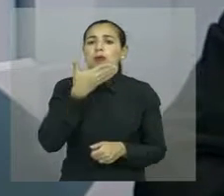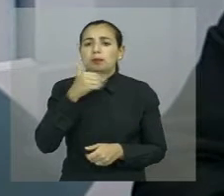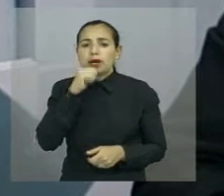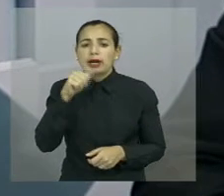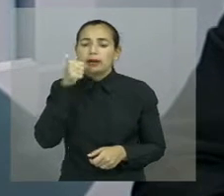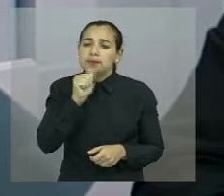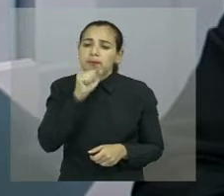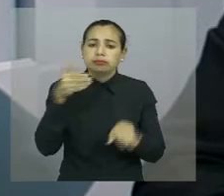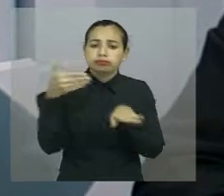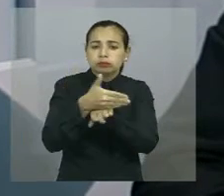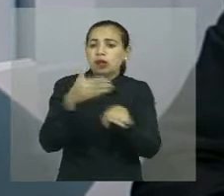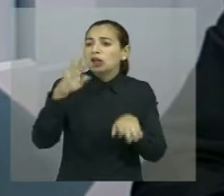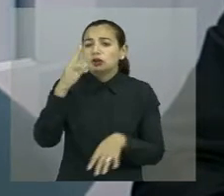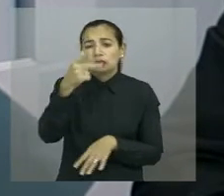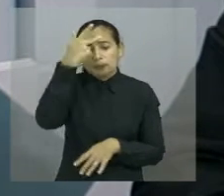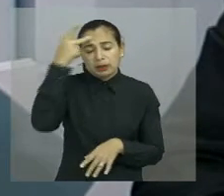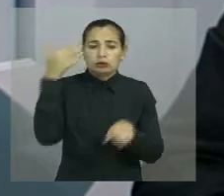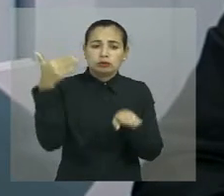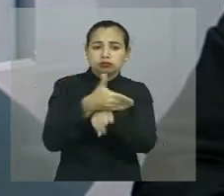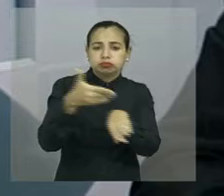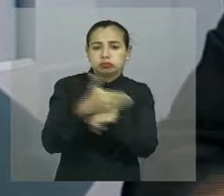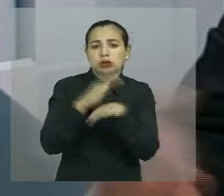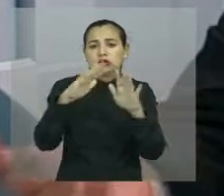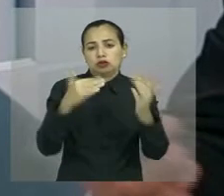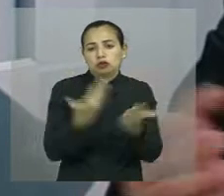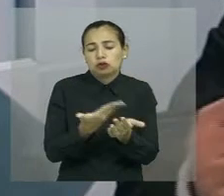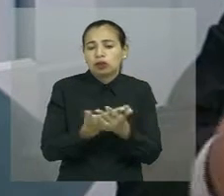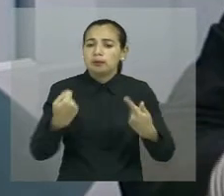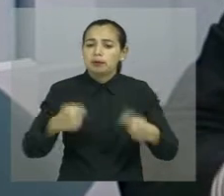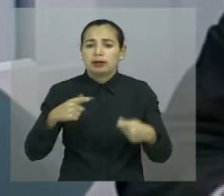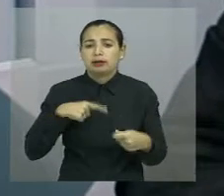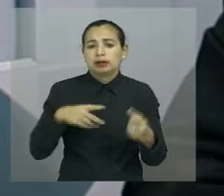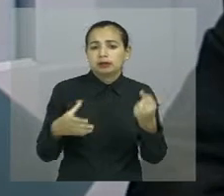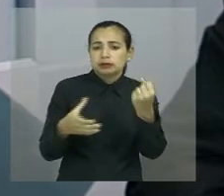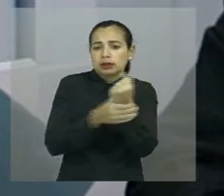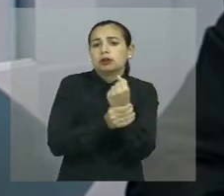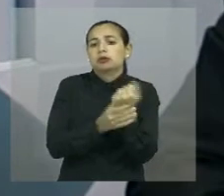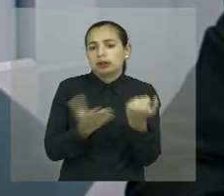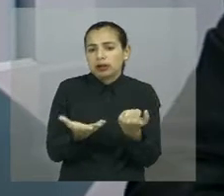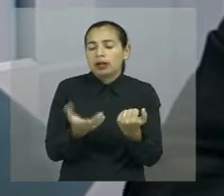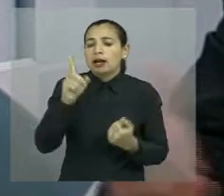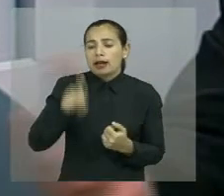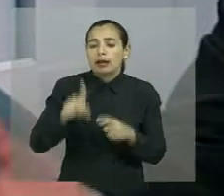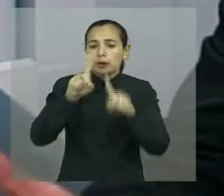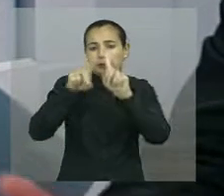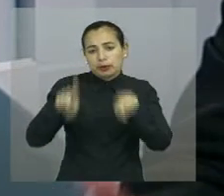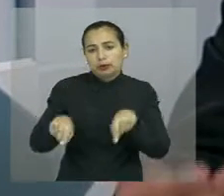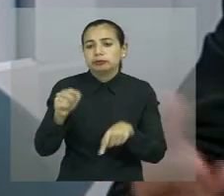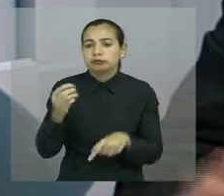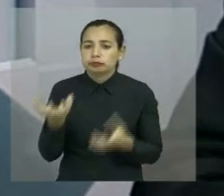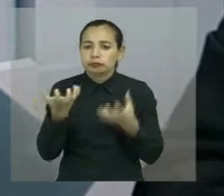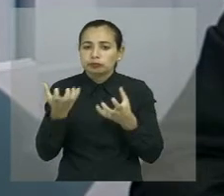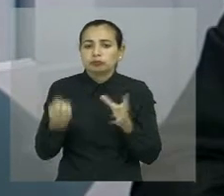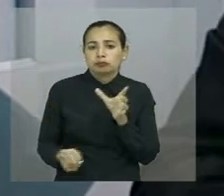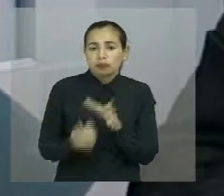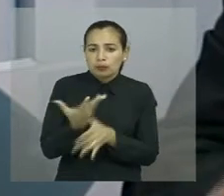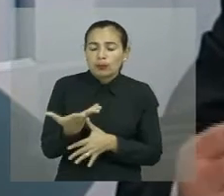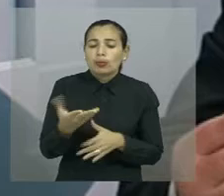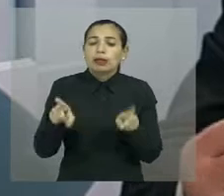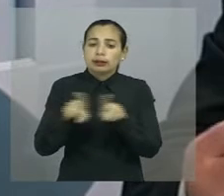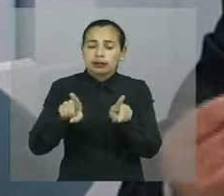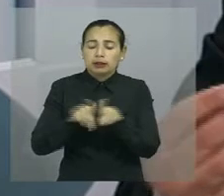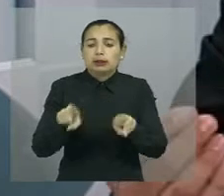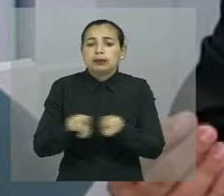Então, esse é um dos nossos projetos que estão em tramitação e que tratam de maneira específica sobre a segurança. Além desse, nós podemos